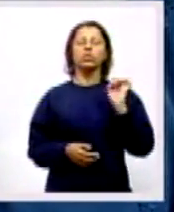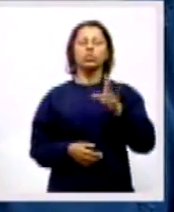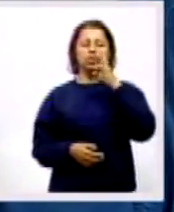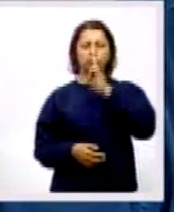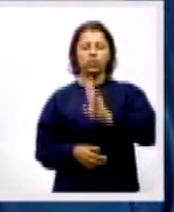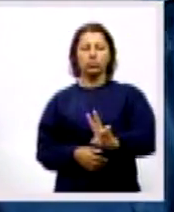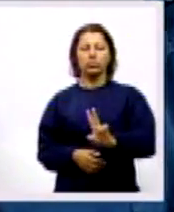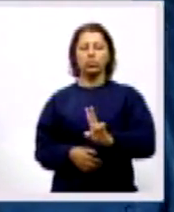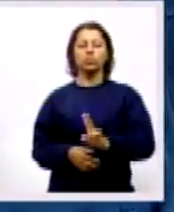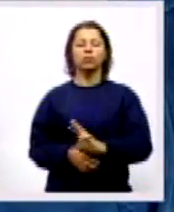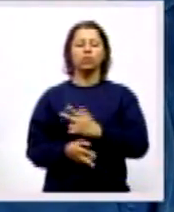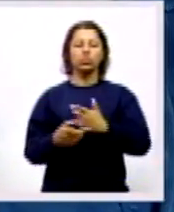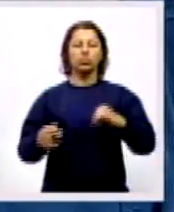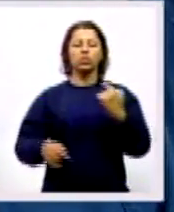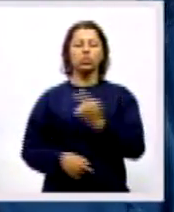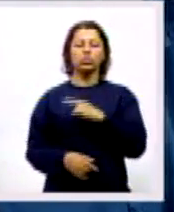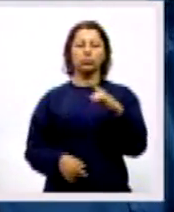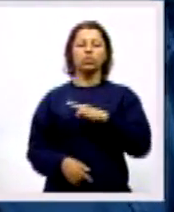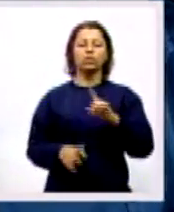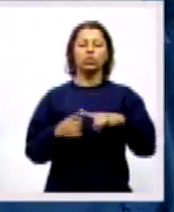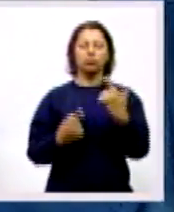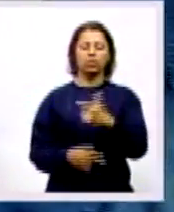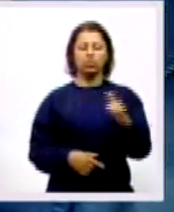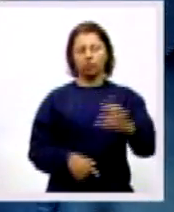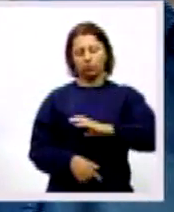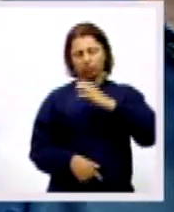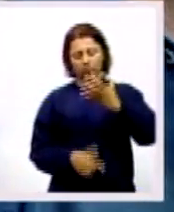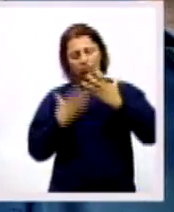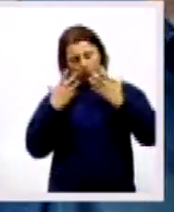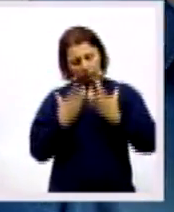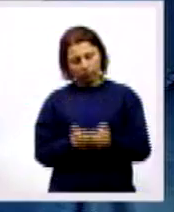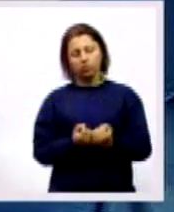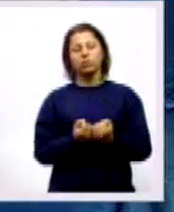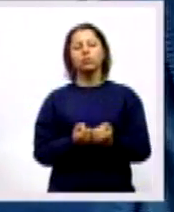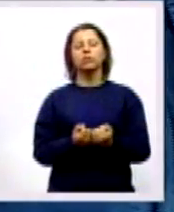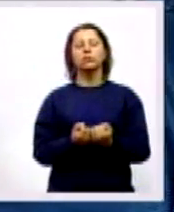enxergando a casa que nós tínhamos, mas a gente não teve coragem de chegar lá.